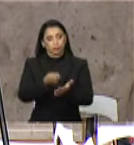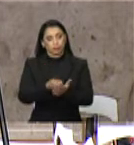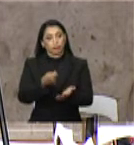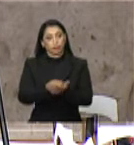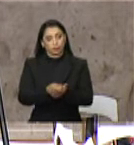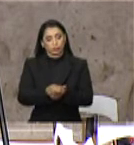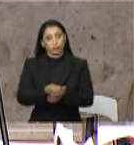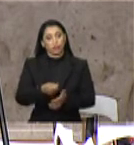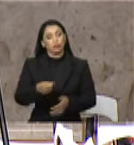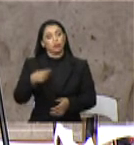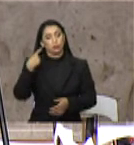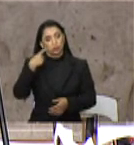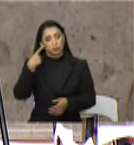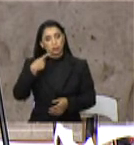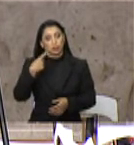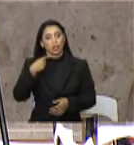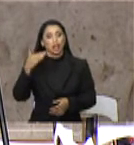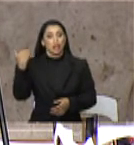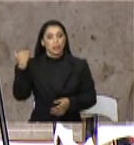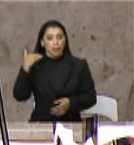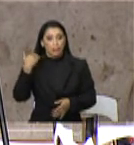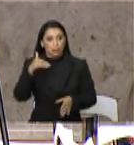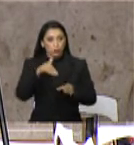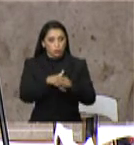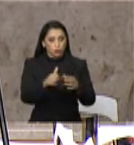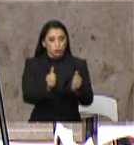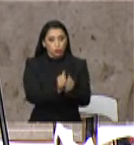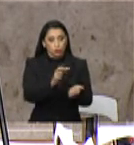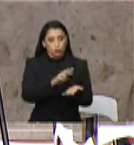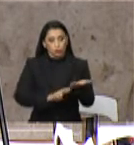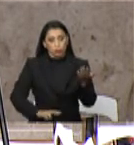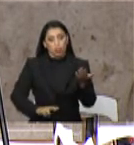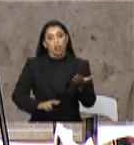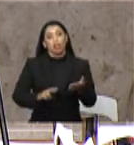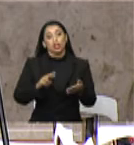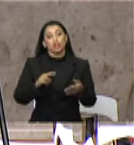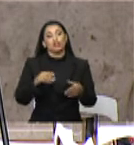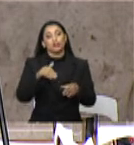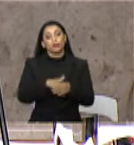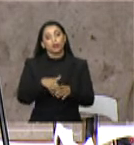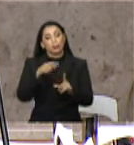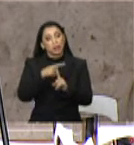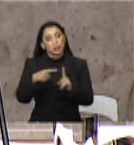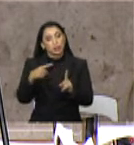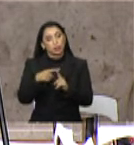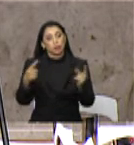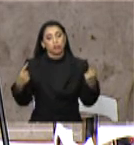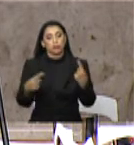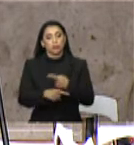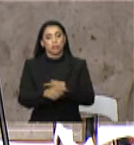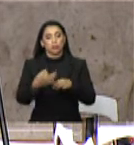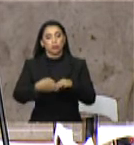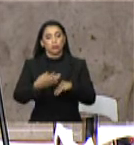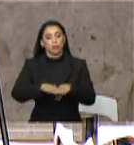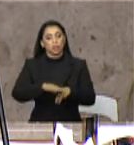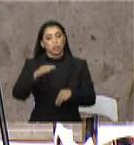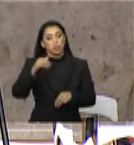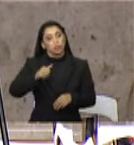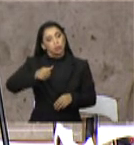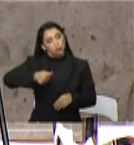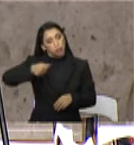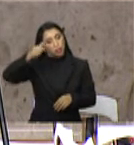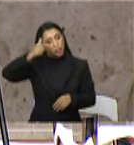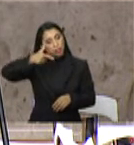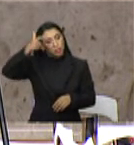que foi acompanhado pela ministra Cármen Lúcia e do voto parcialmente divergente do ministro revisor